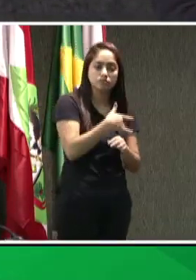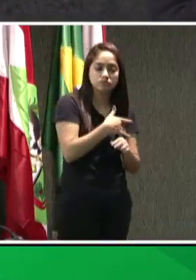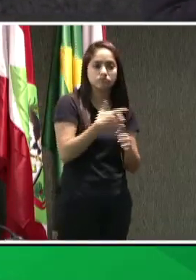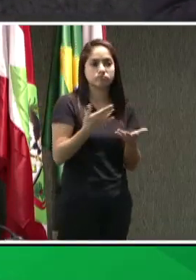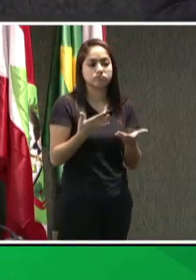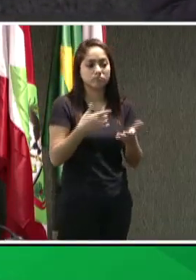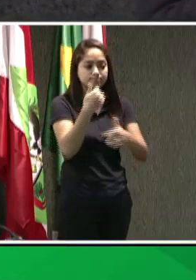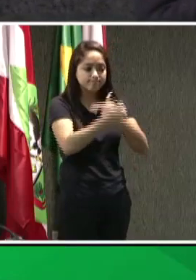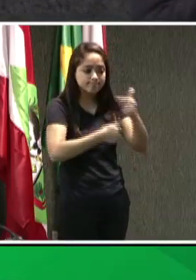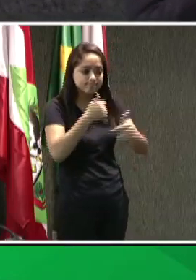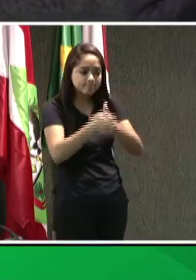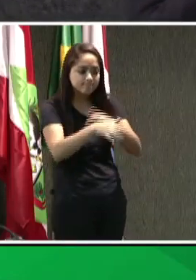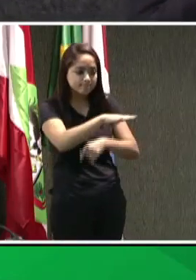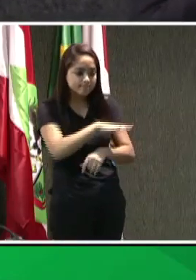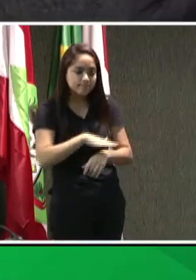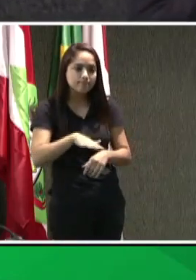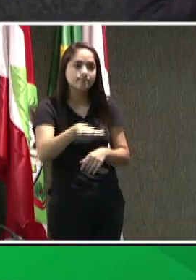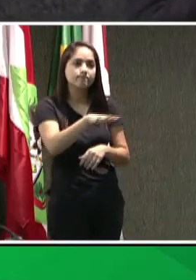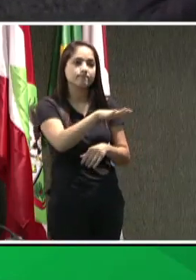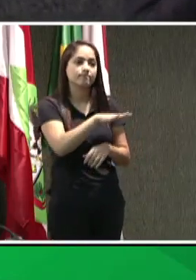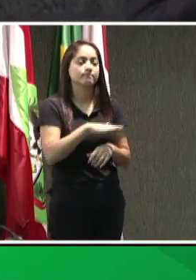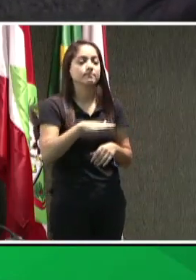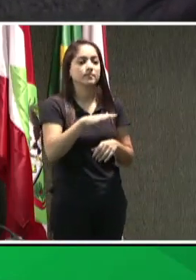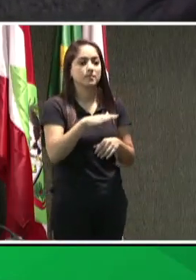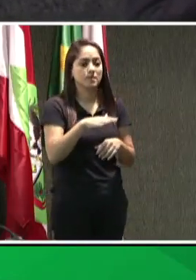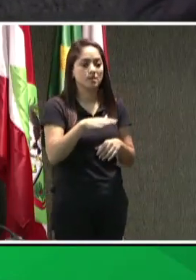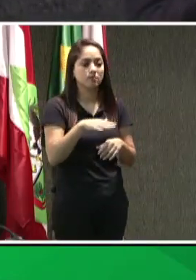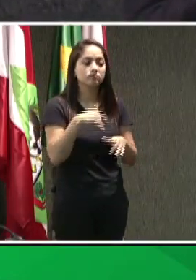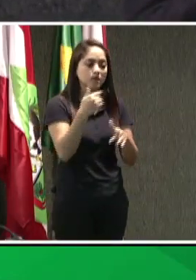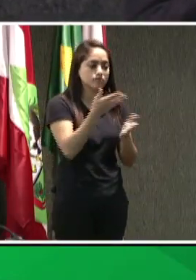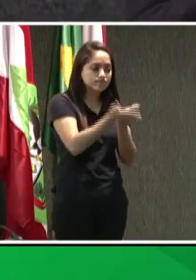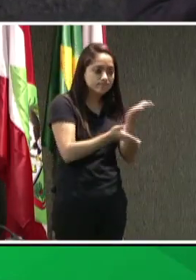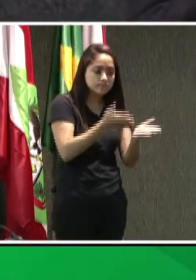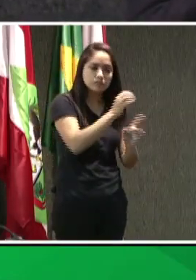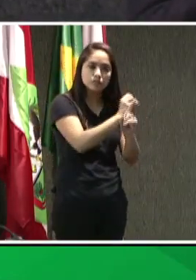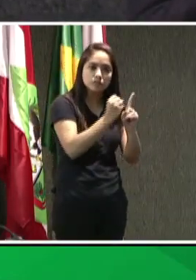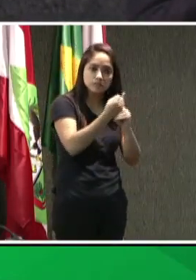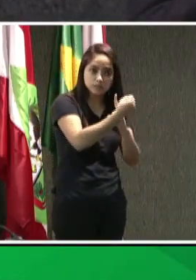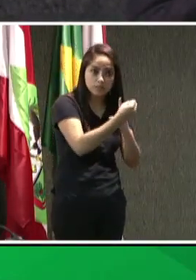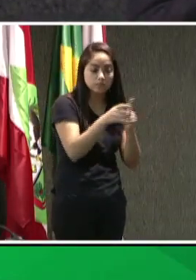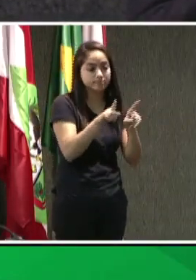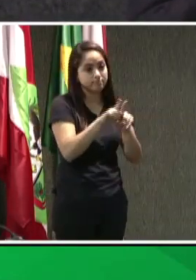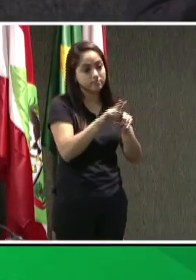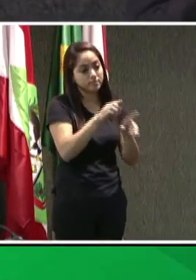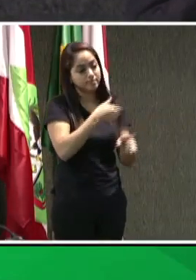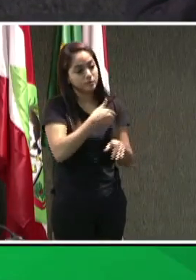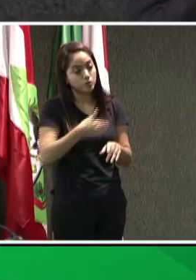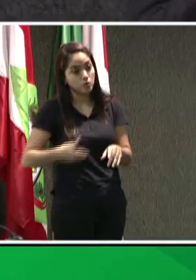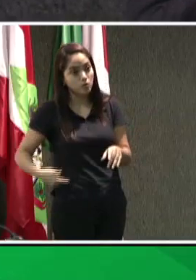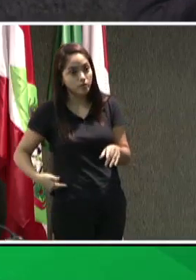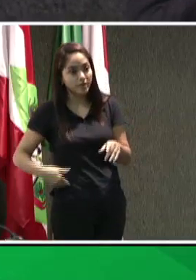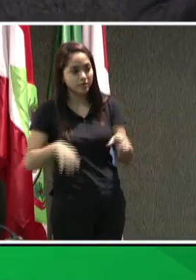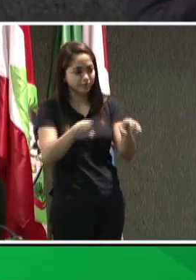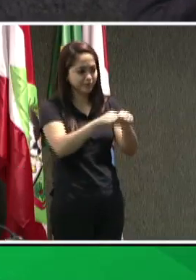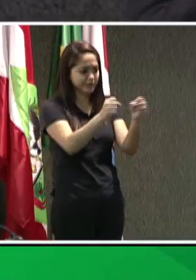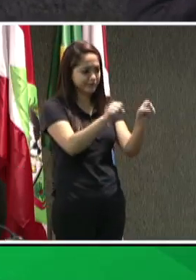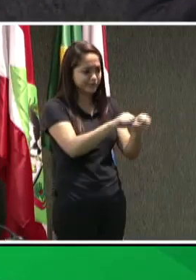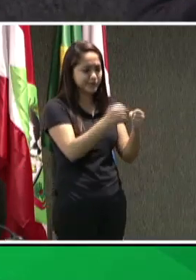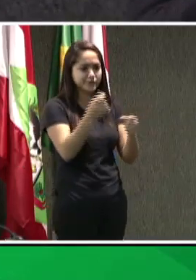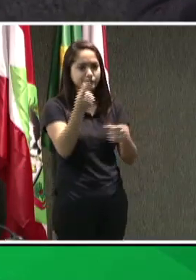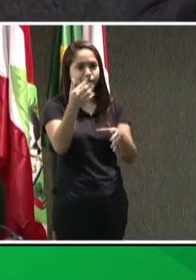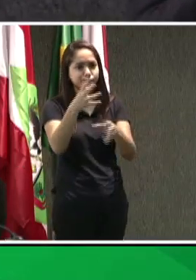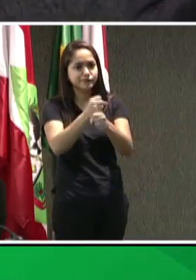quem trabalha na área do serviço social, que também o governo está desmontando o orçamento